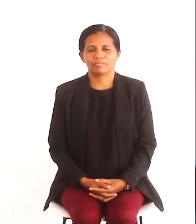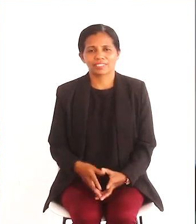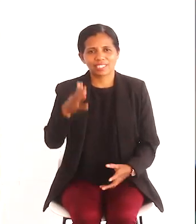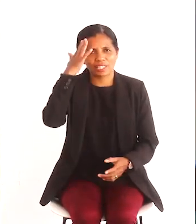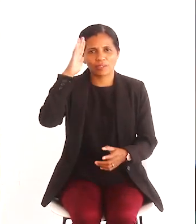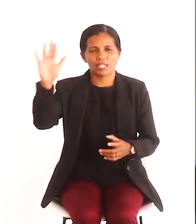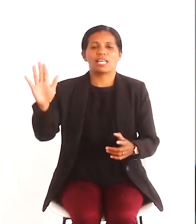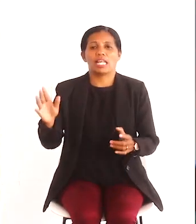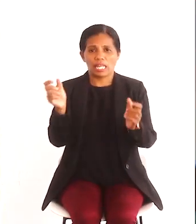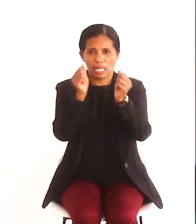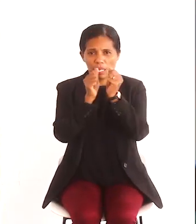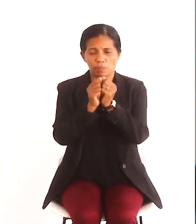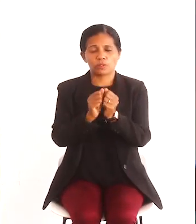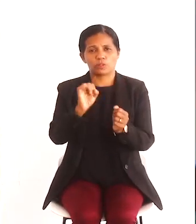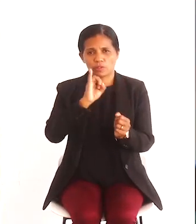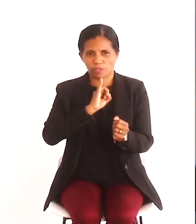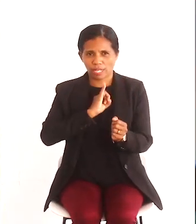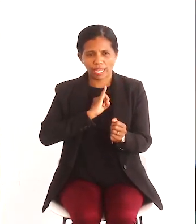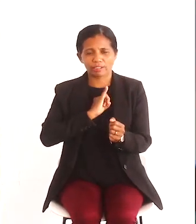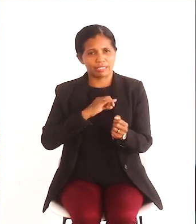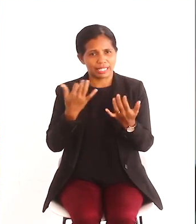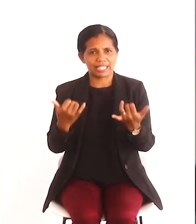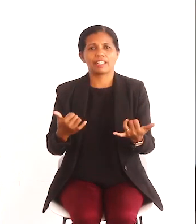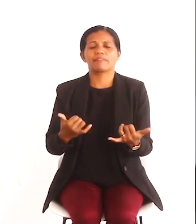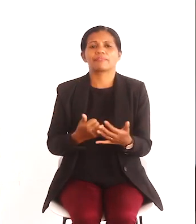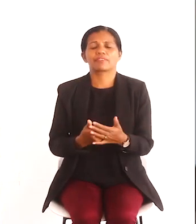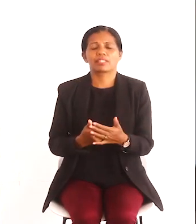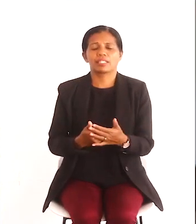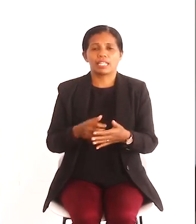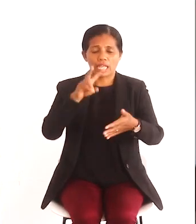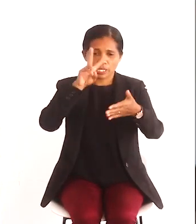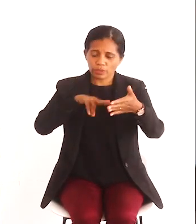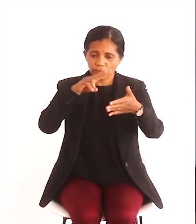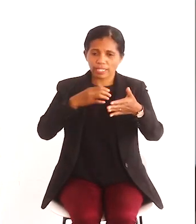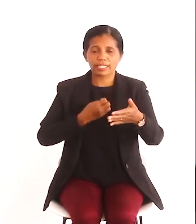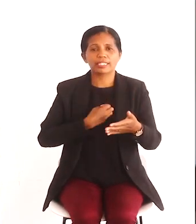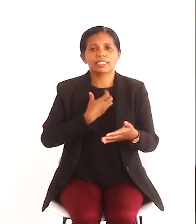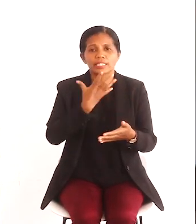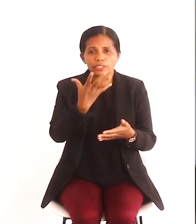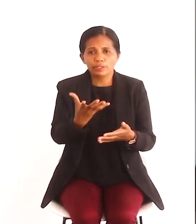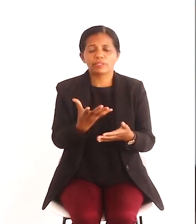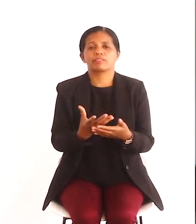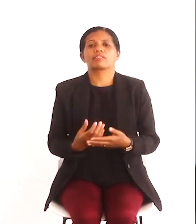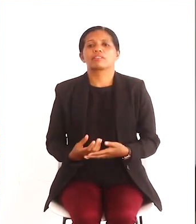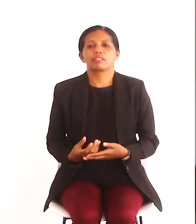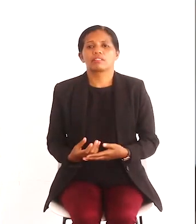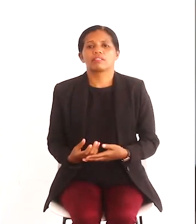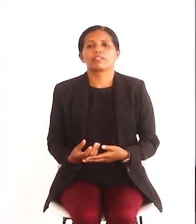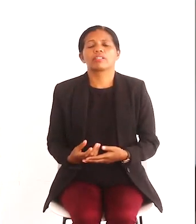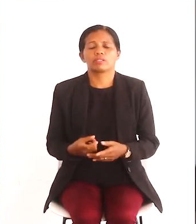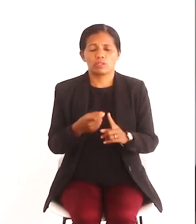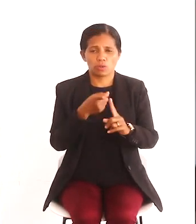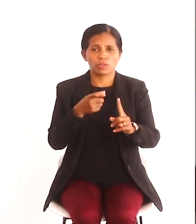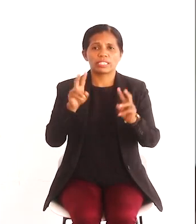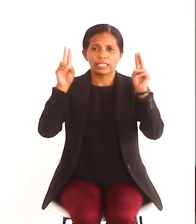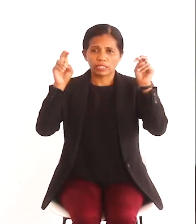Olá, estou aqui outra vez para ler-vos um poema. E o poema intitulado Um Minuto de